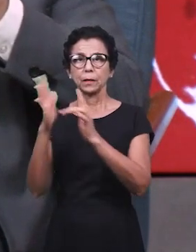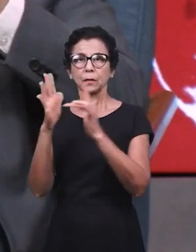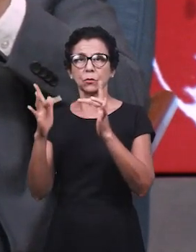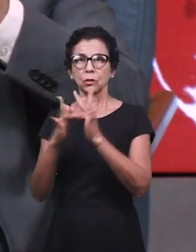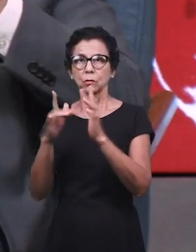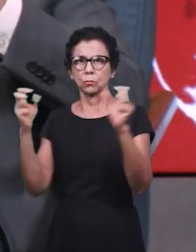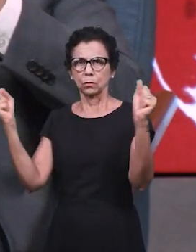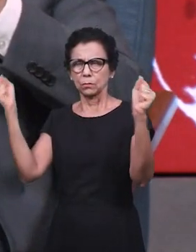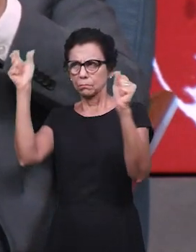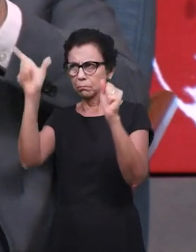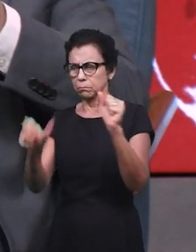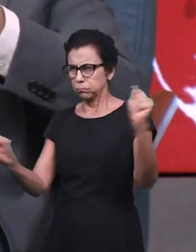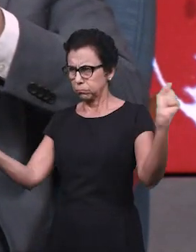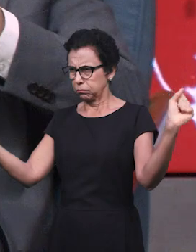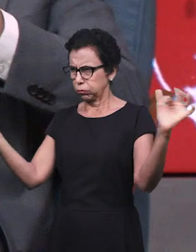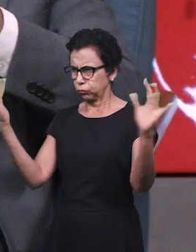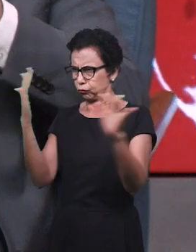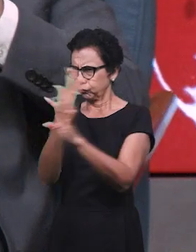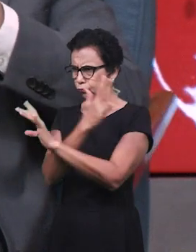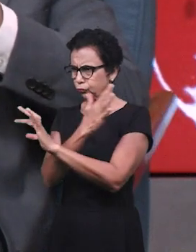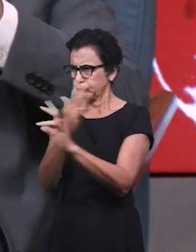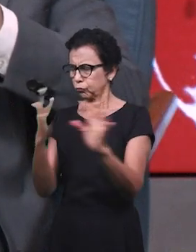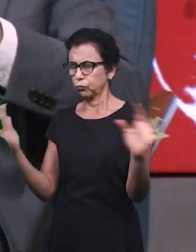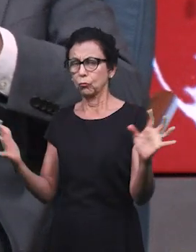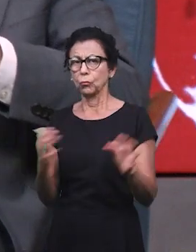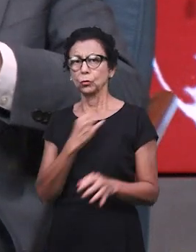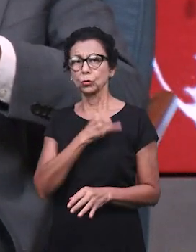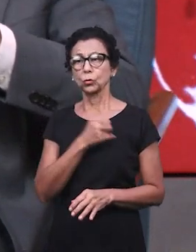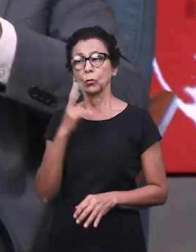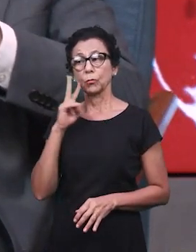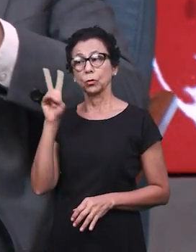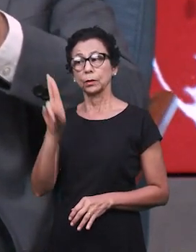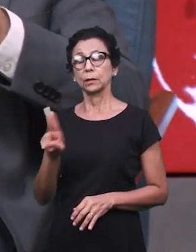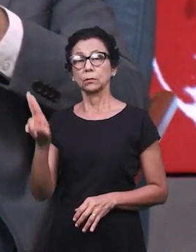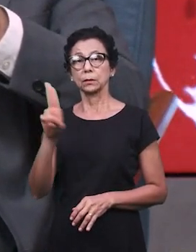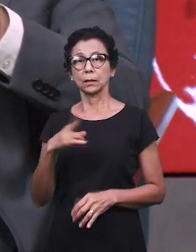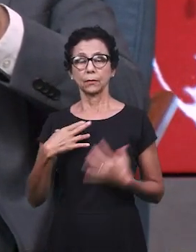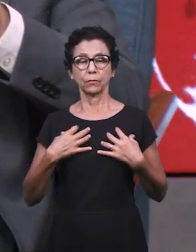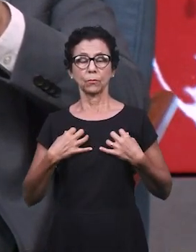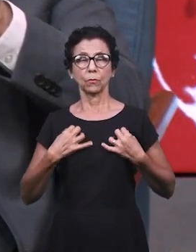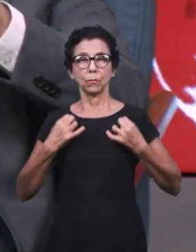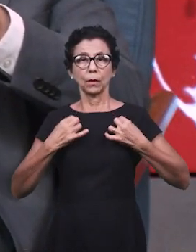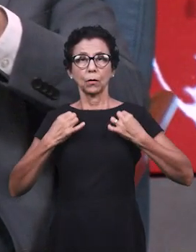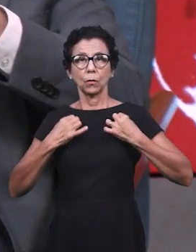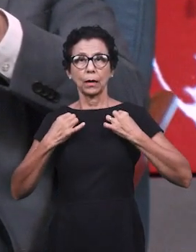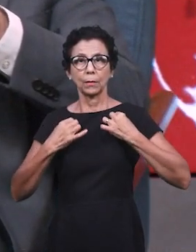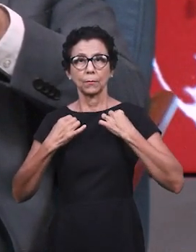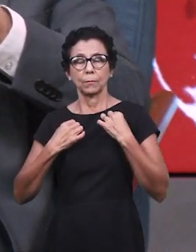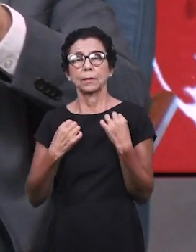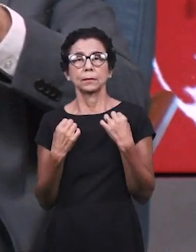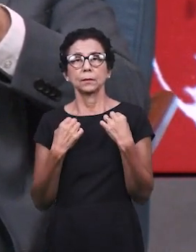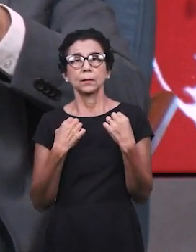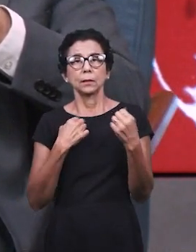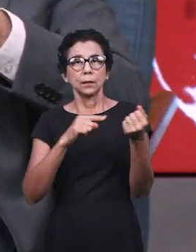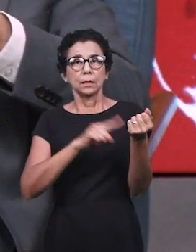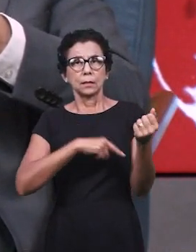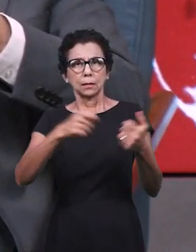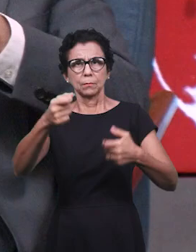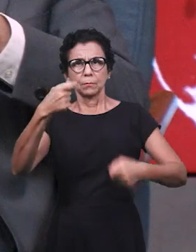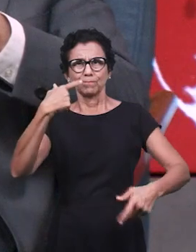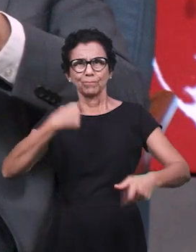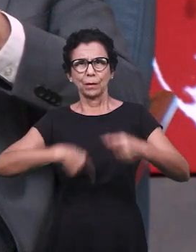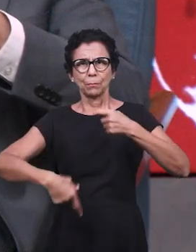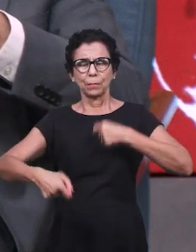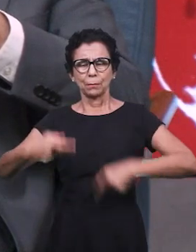o que ele viu Jesus glorificado? E estava vestido de uma veste salpicada de